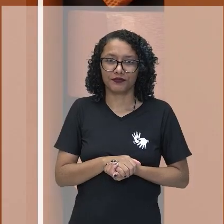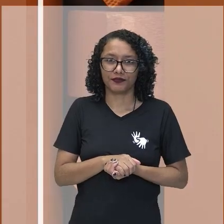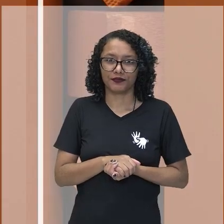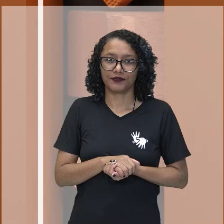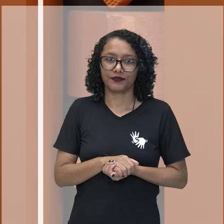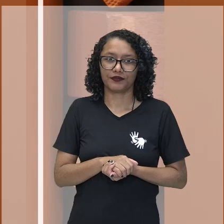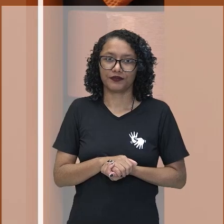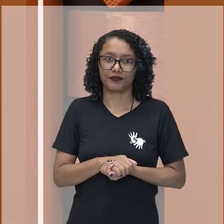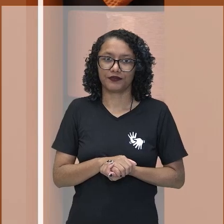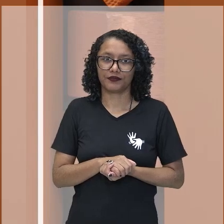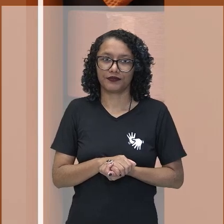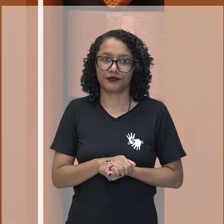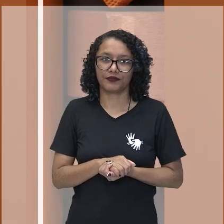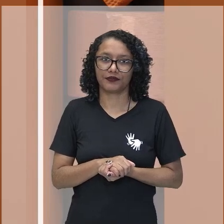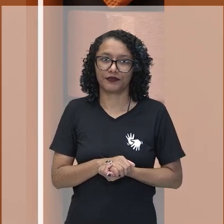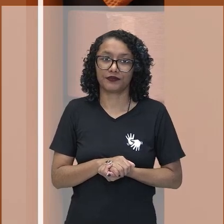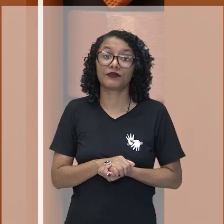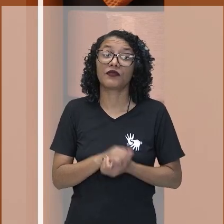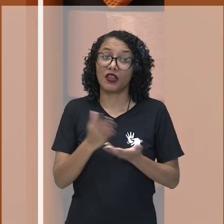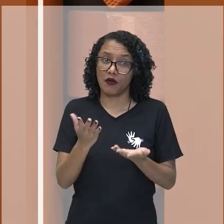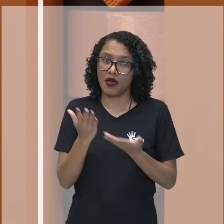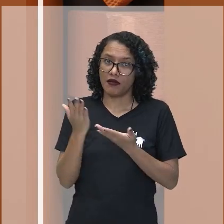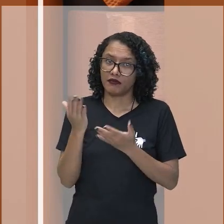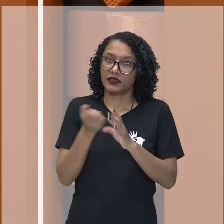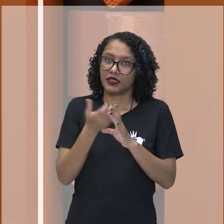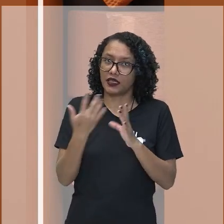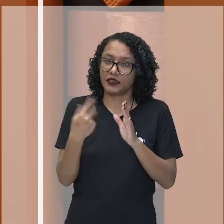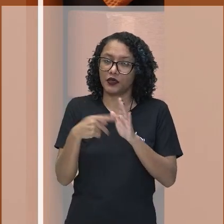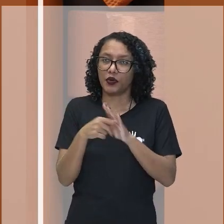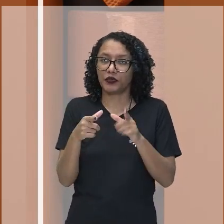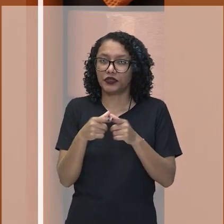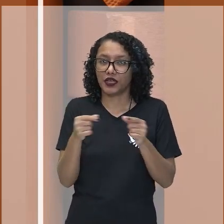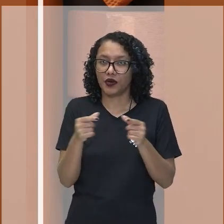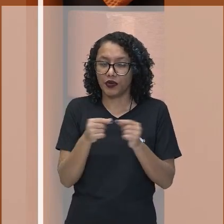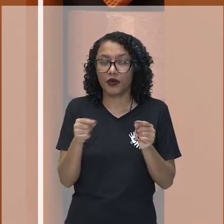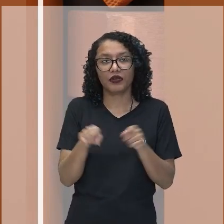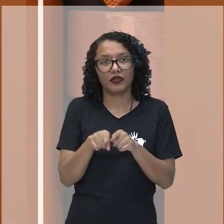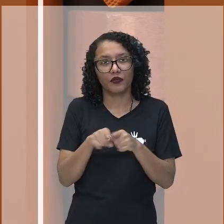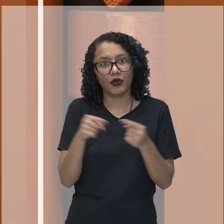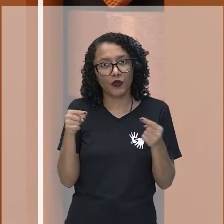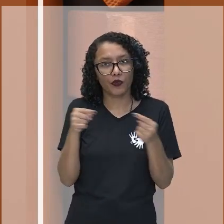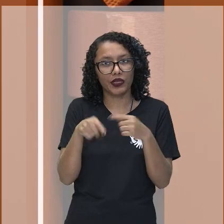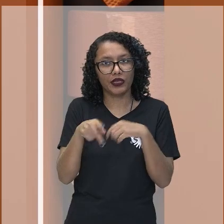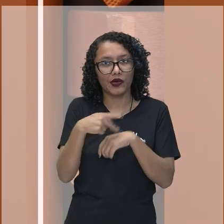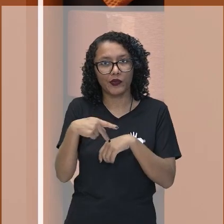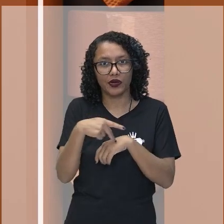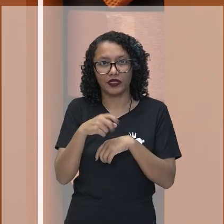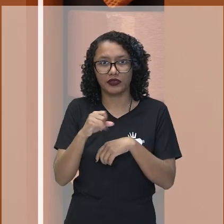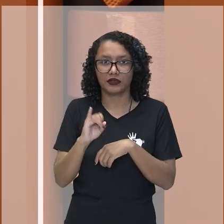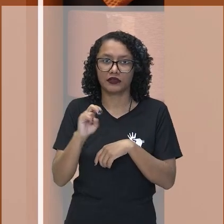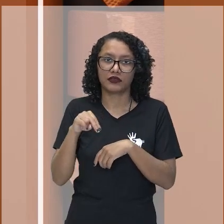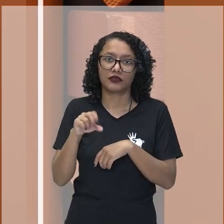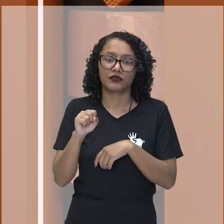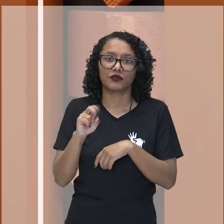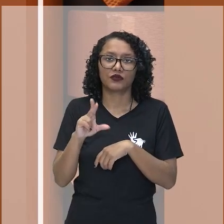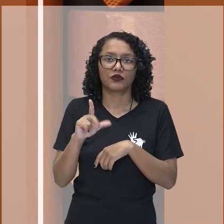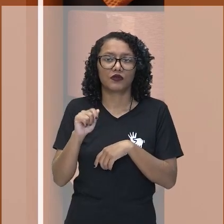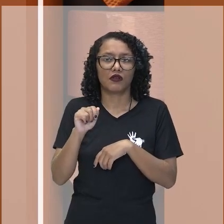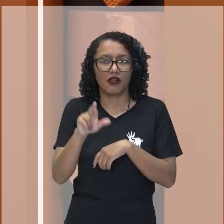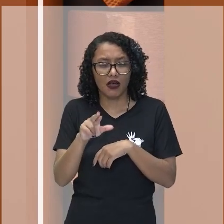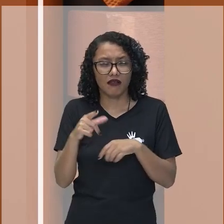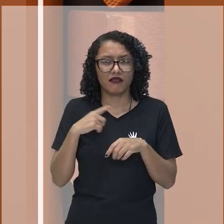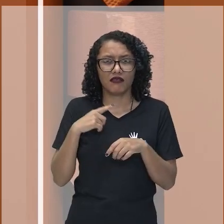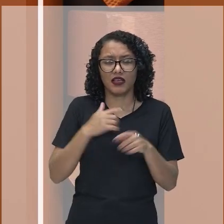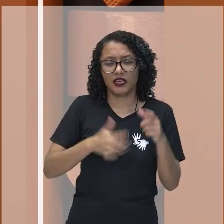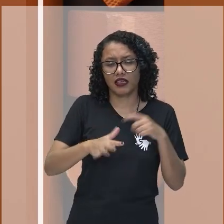que o Japão vai ter essas características de ser considerado um país insular, consequentemente vai ter várias ilhas formando